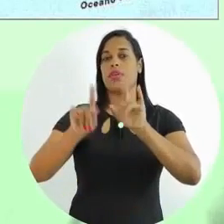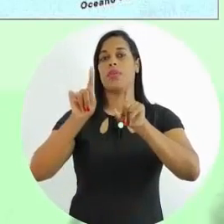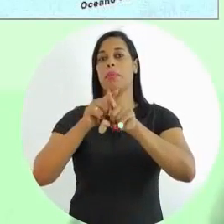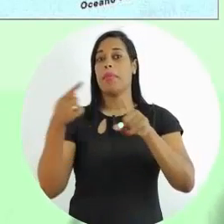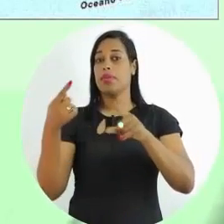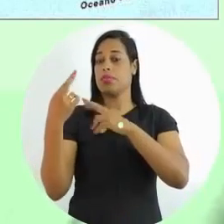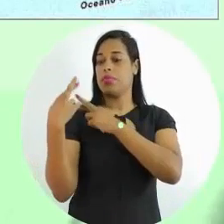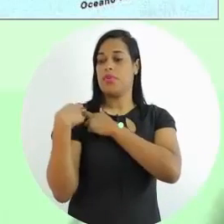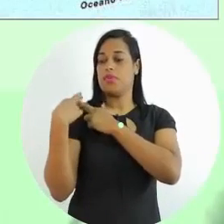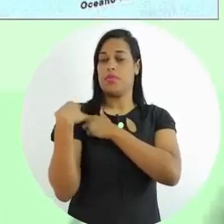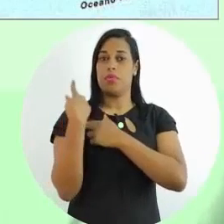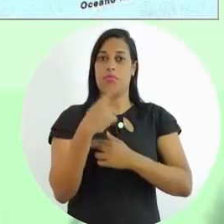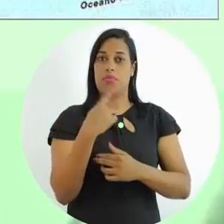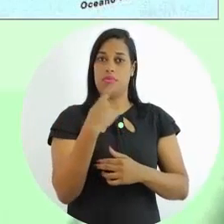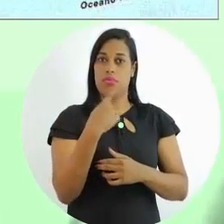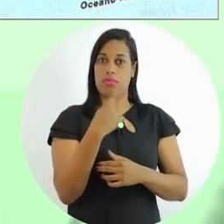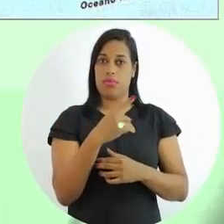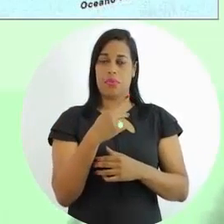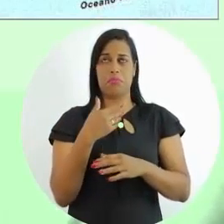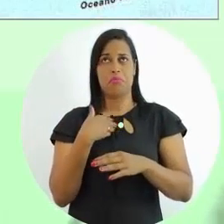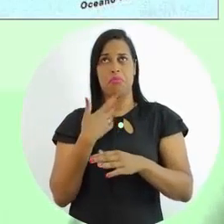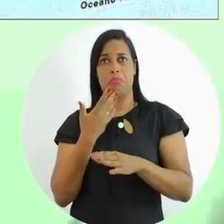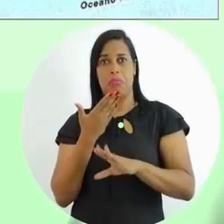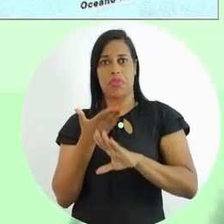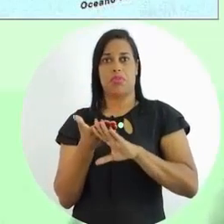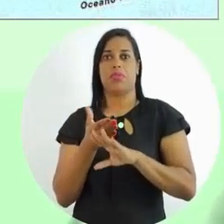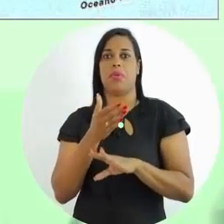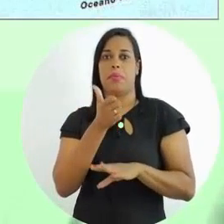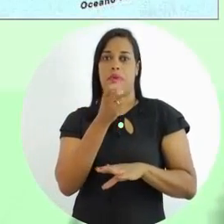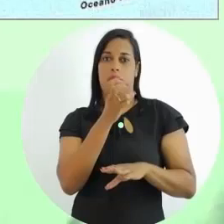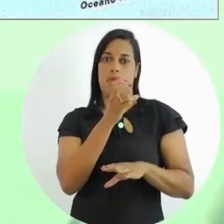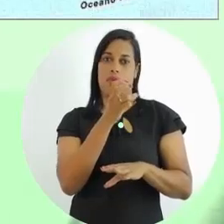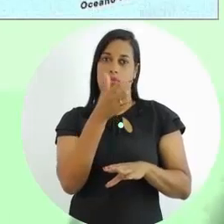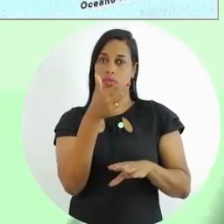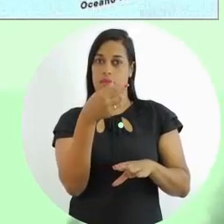direito, mas sob a responsabilidade deles. A partir de aproximadamente